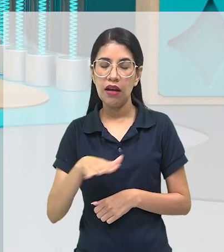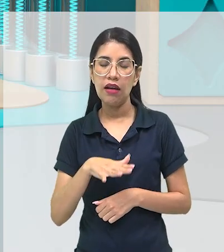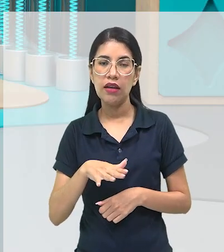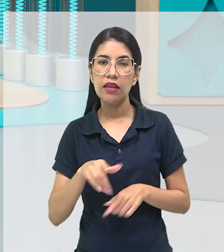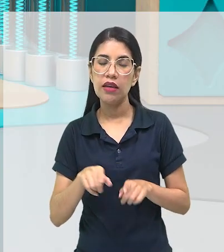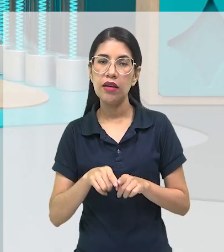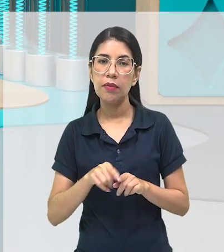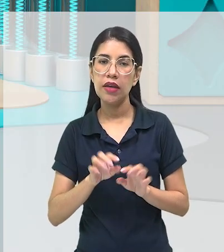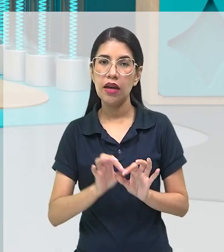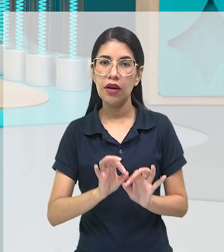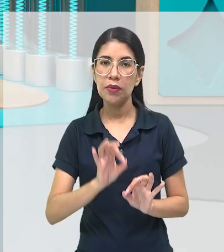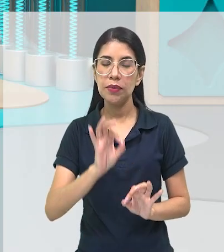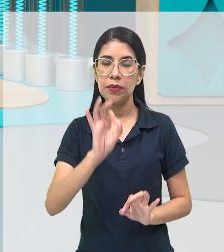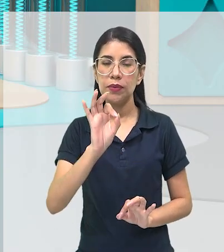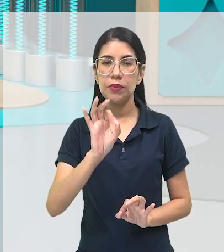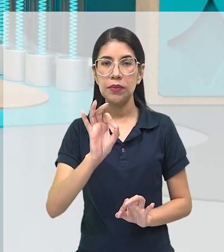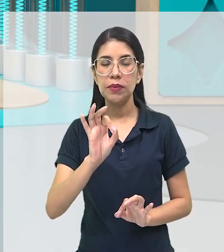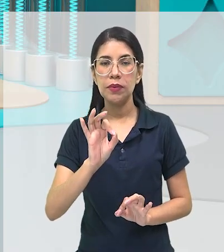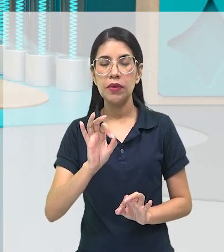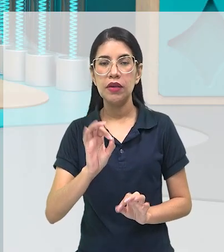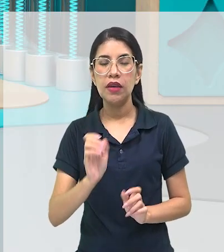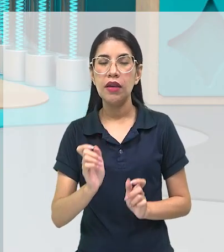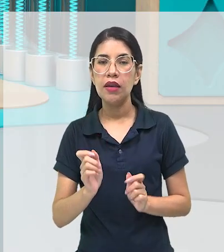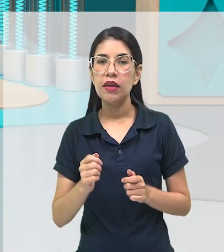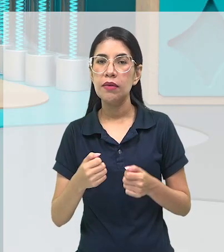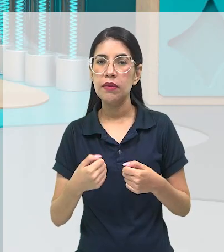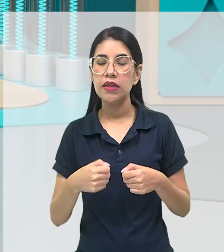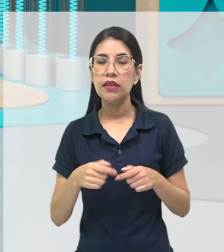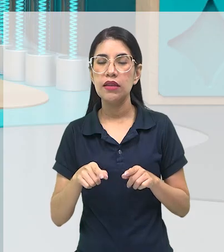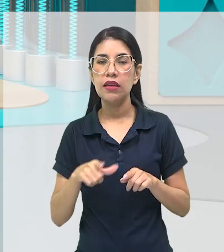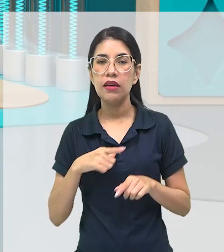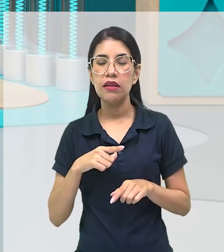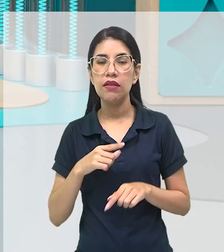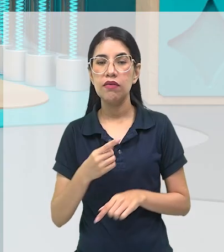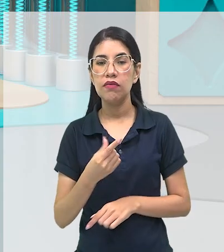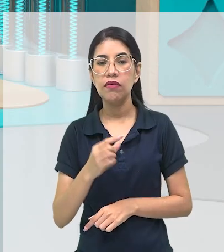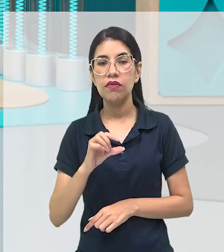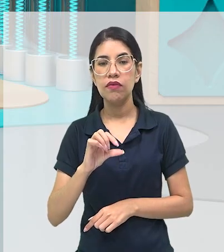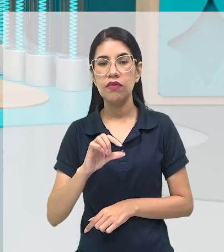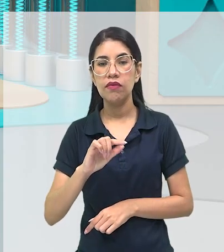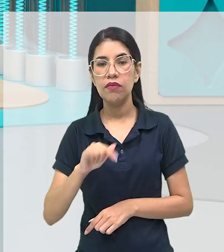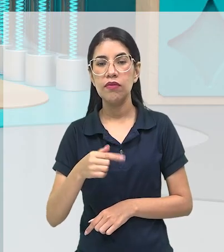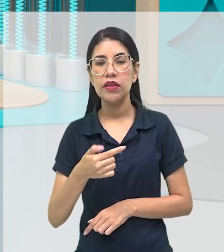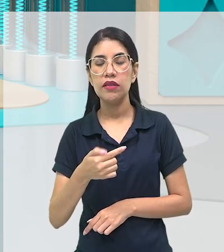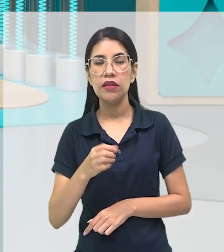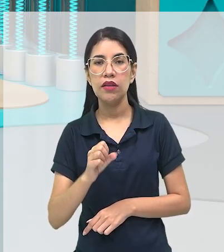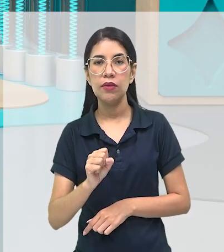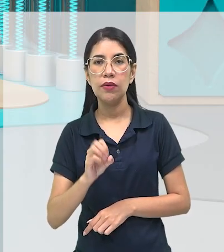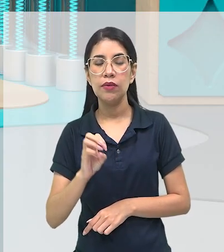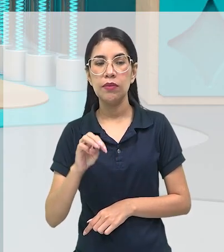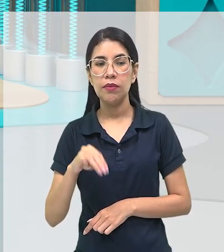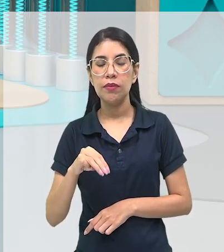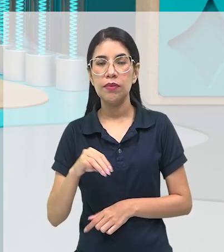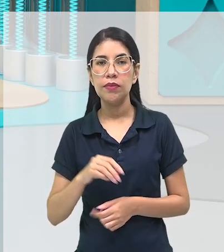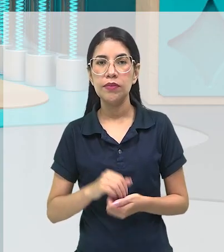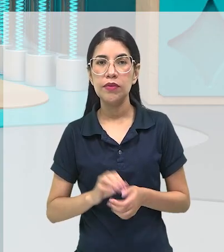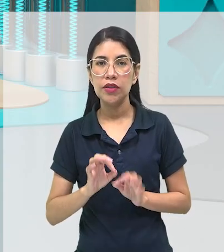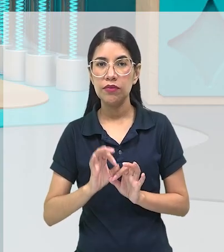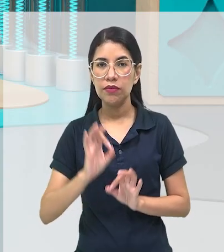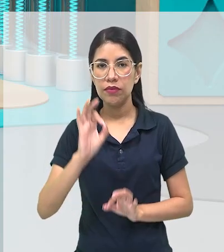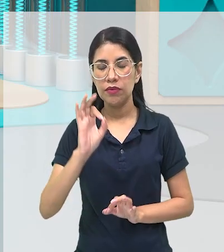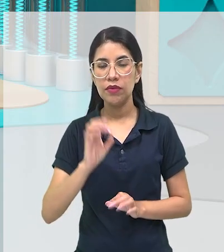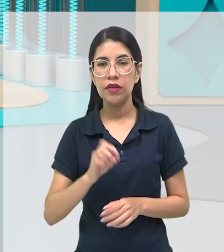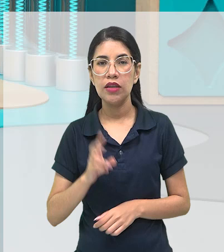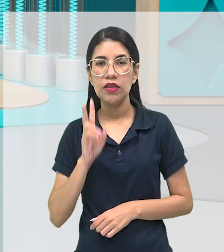a altura da linha de serviço, que deve ser de 1,78 metros de altura, tá bom? Para a gente ter um visual